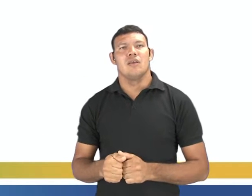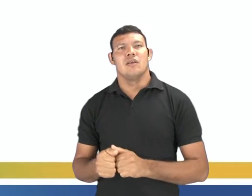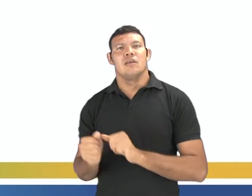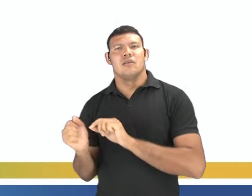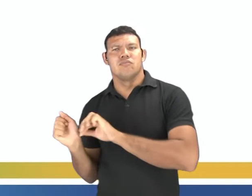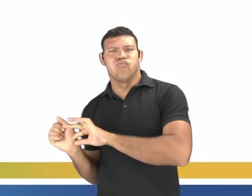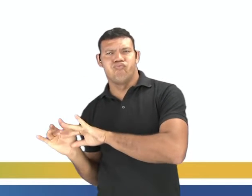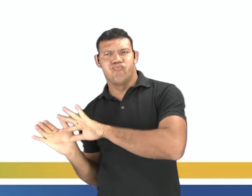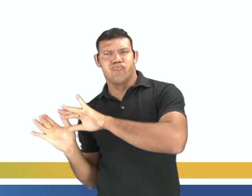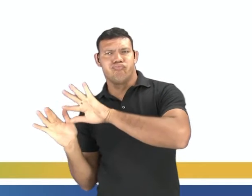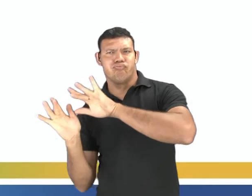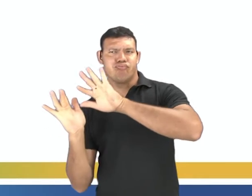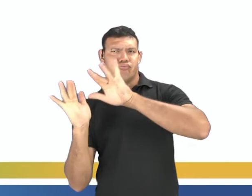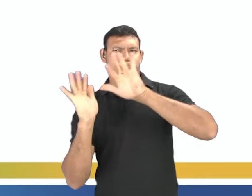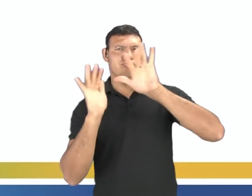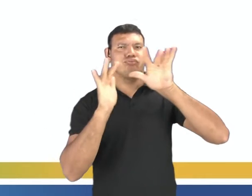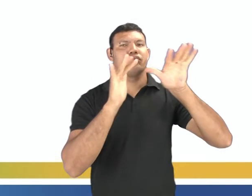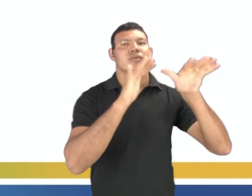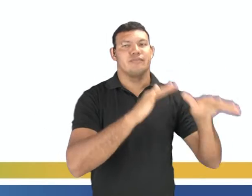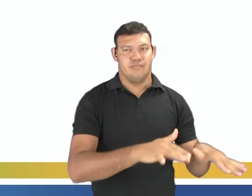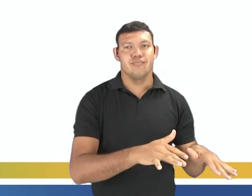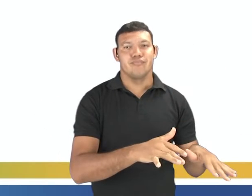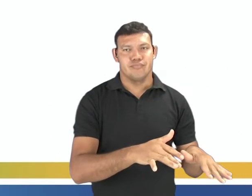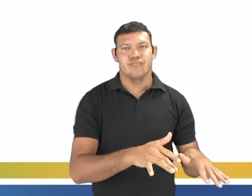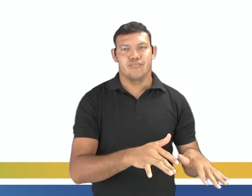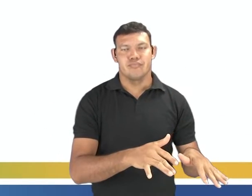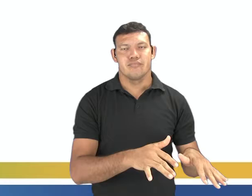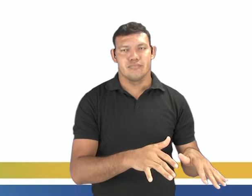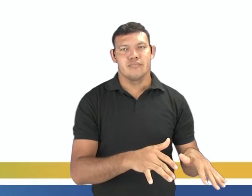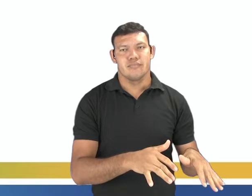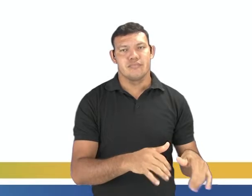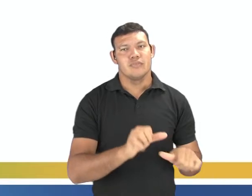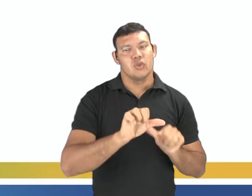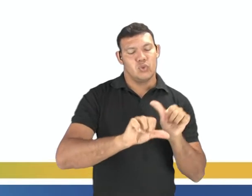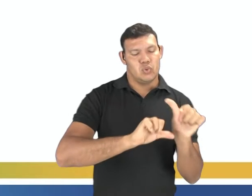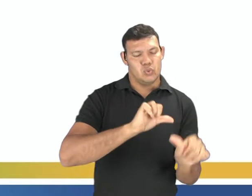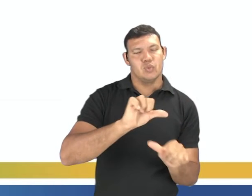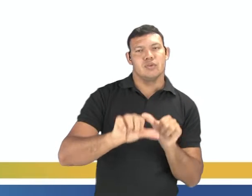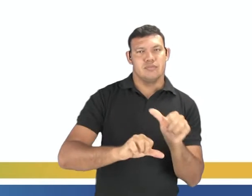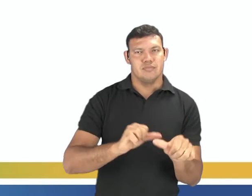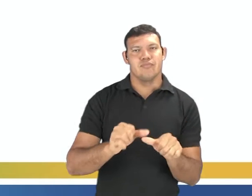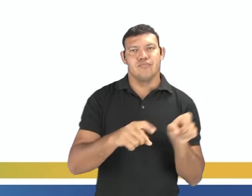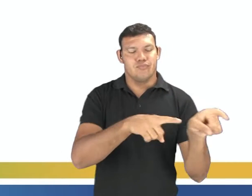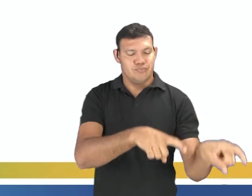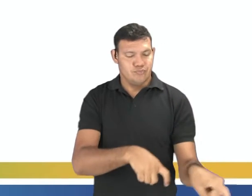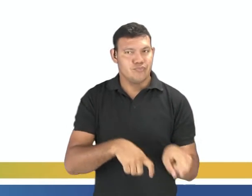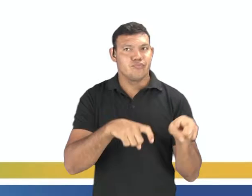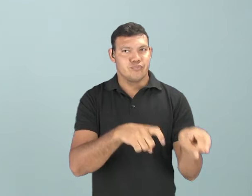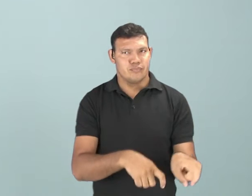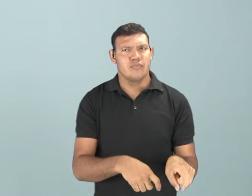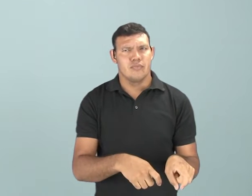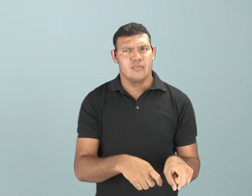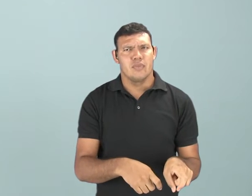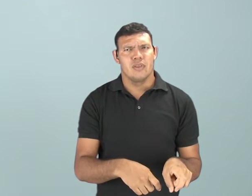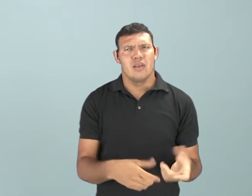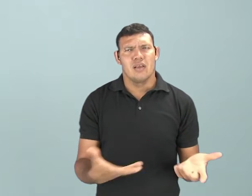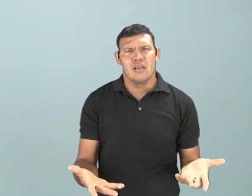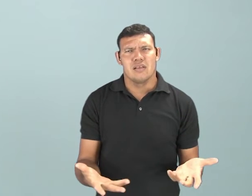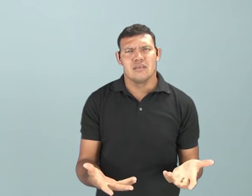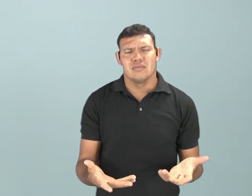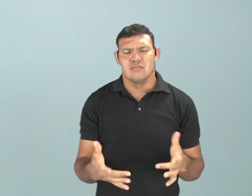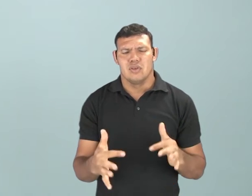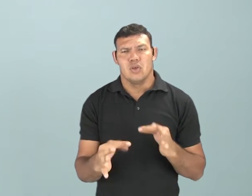de camponeses de suas terras, em razão do processo de transformação do campo. À medida que o campo vai